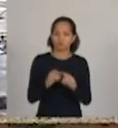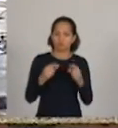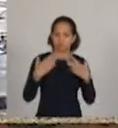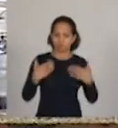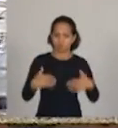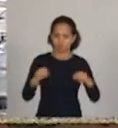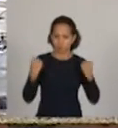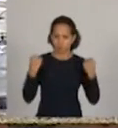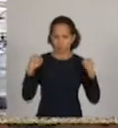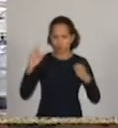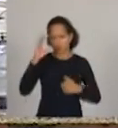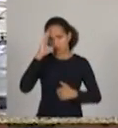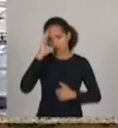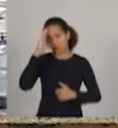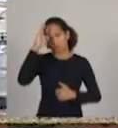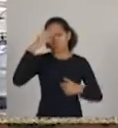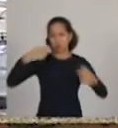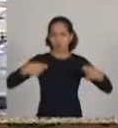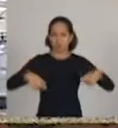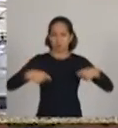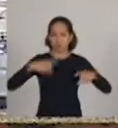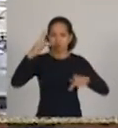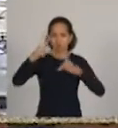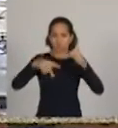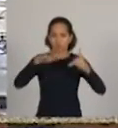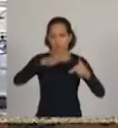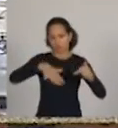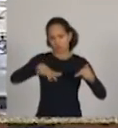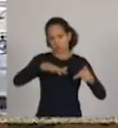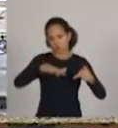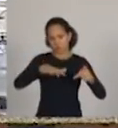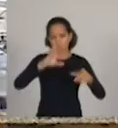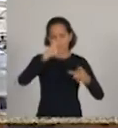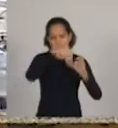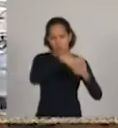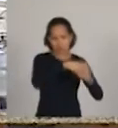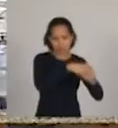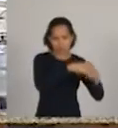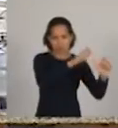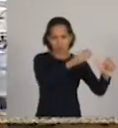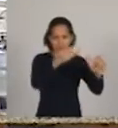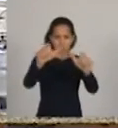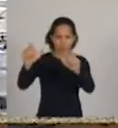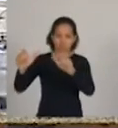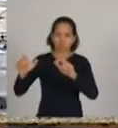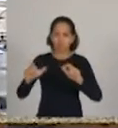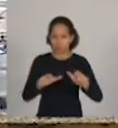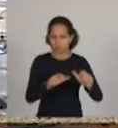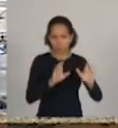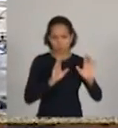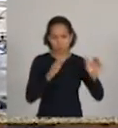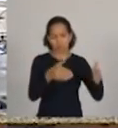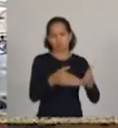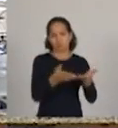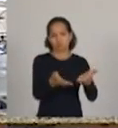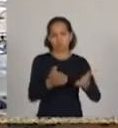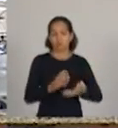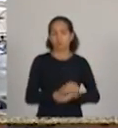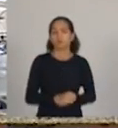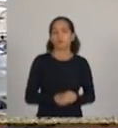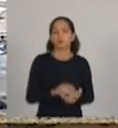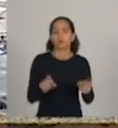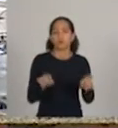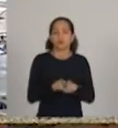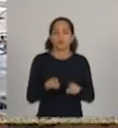físico como essencial para a população em estabelecimentos prestadores de serviços destinados a essa finalidade, bem